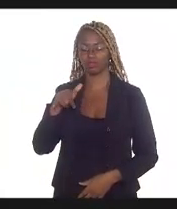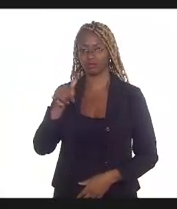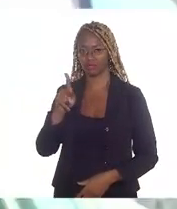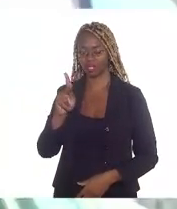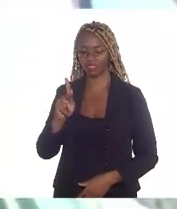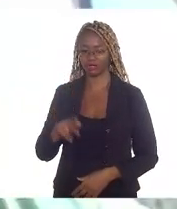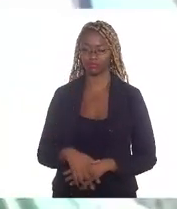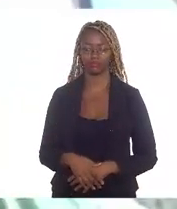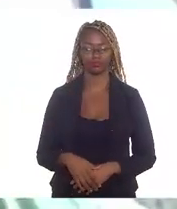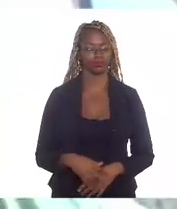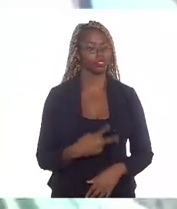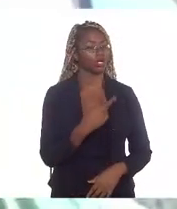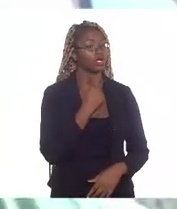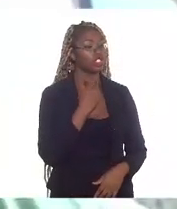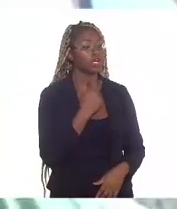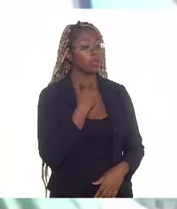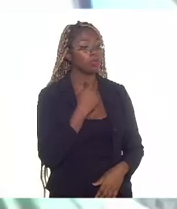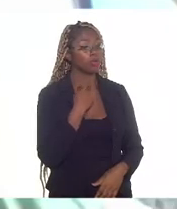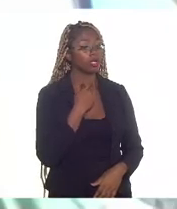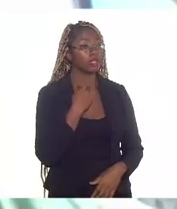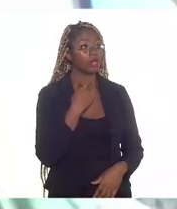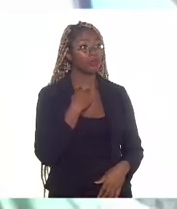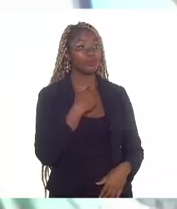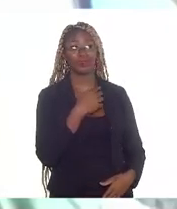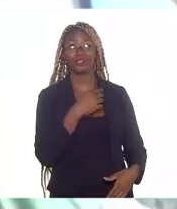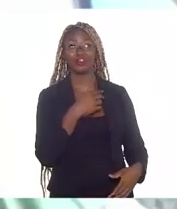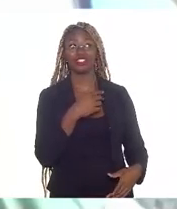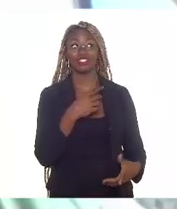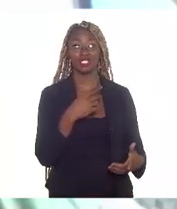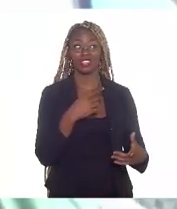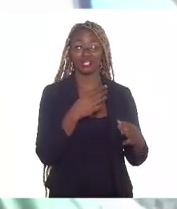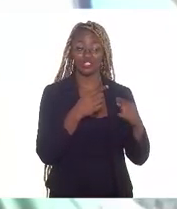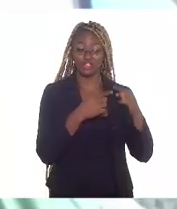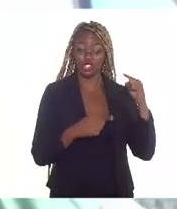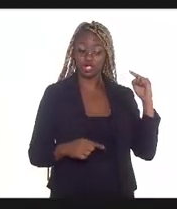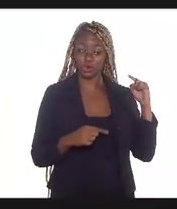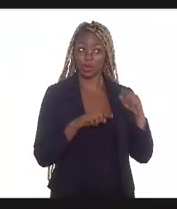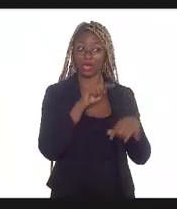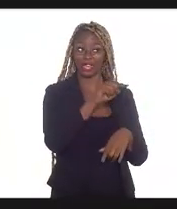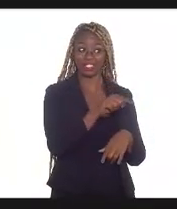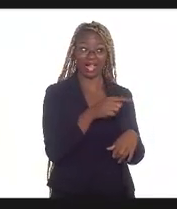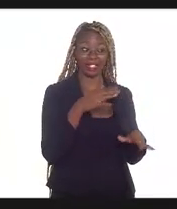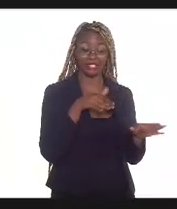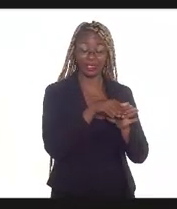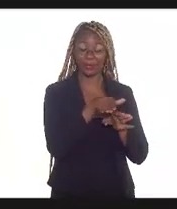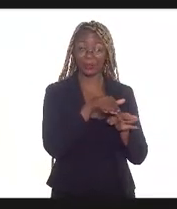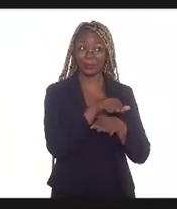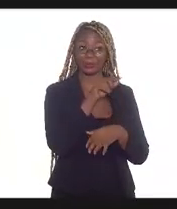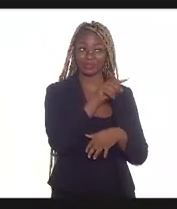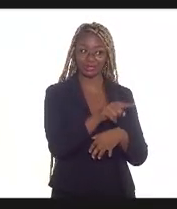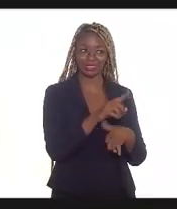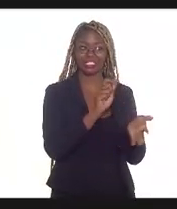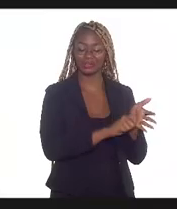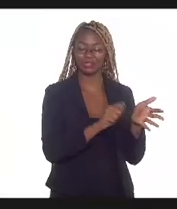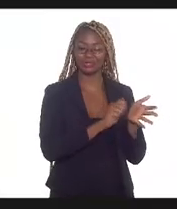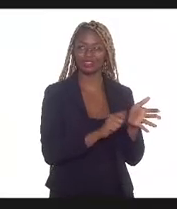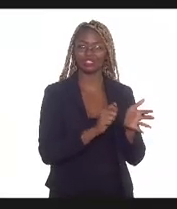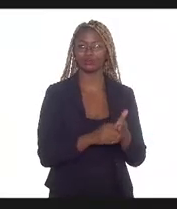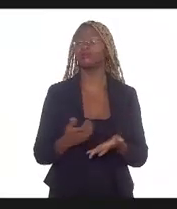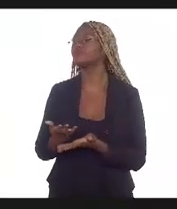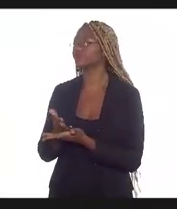Não podemos descumprir as recomendações ortográficas. É isso mesmo. Perfeito, Mink.